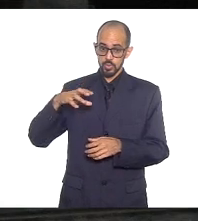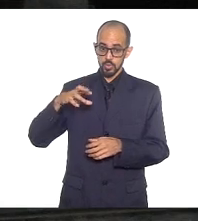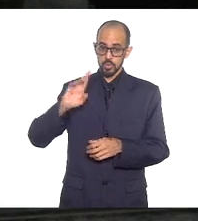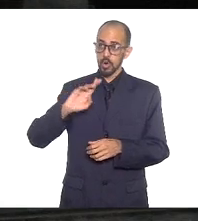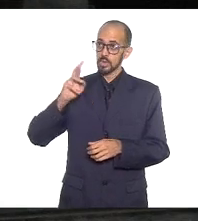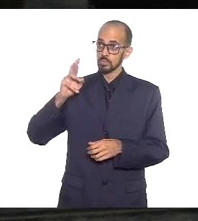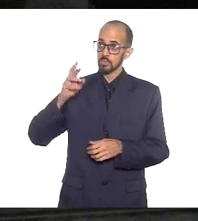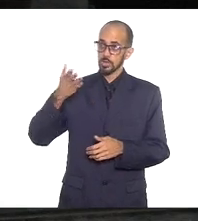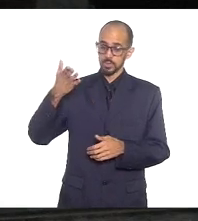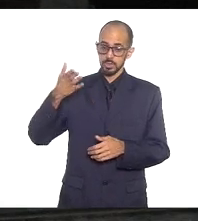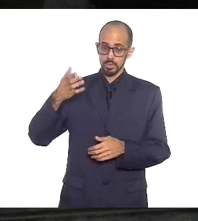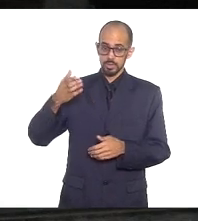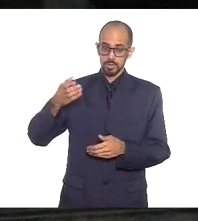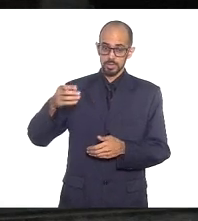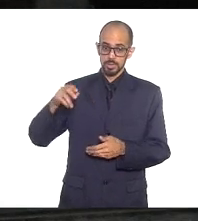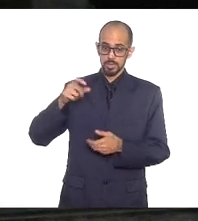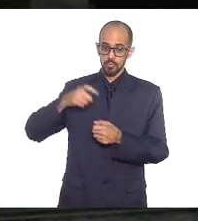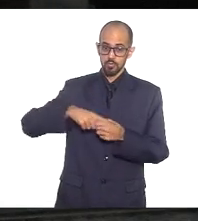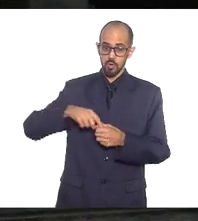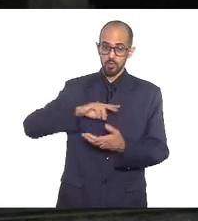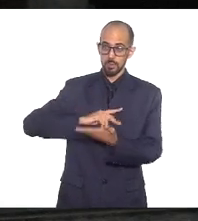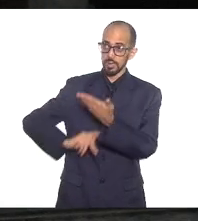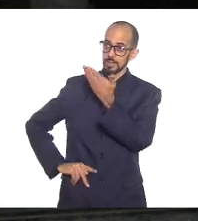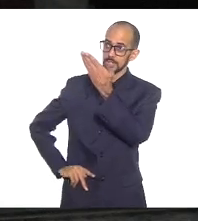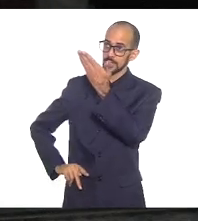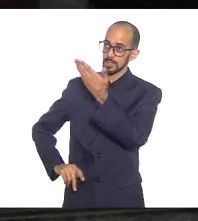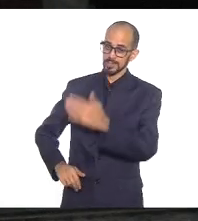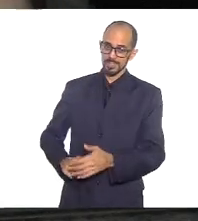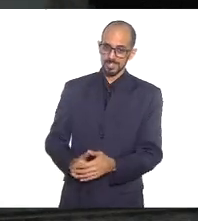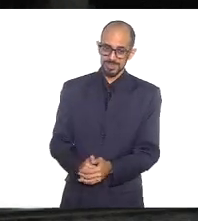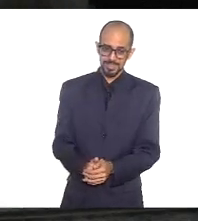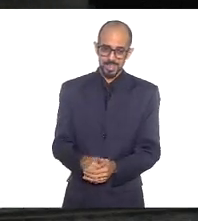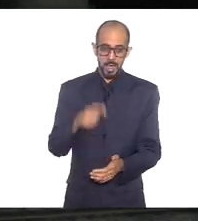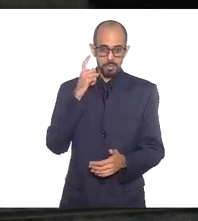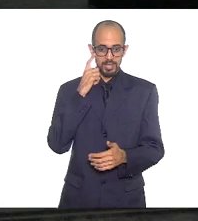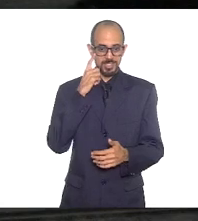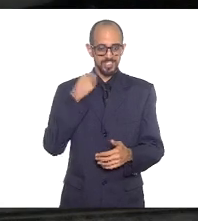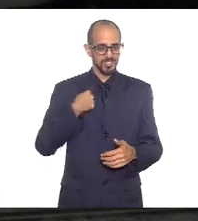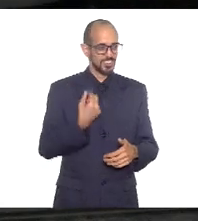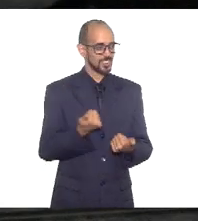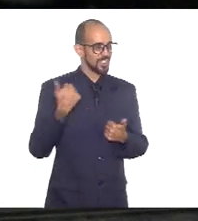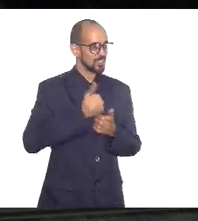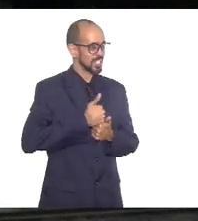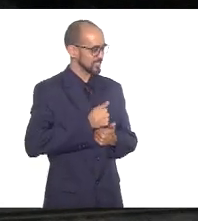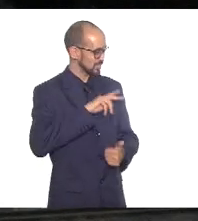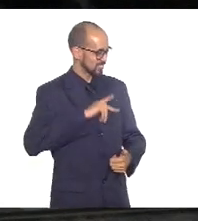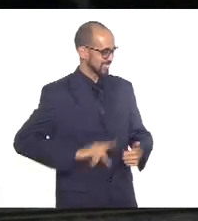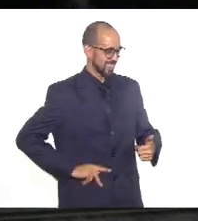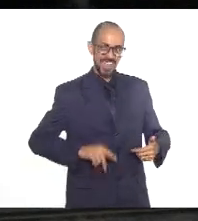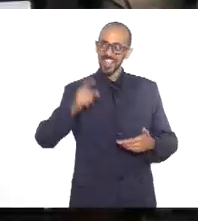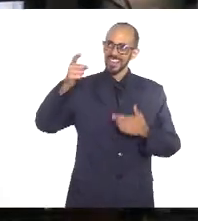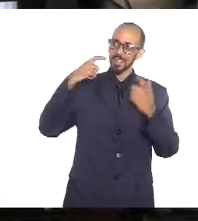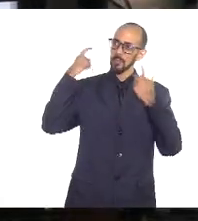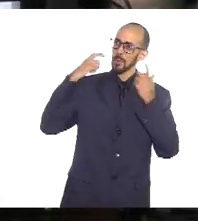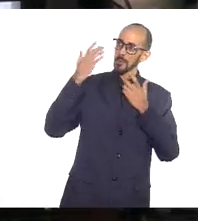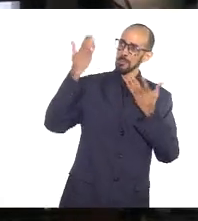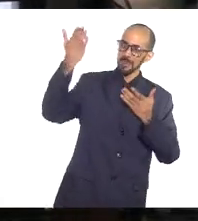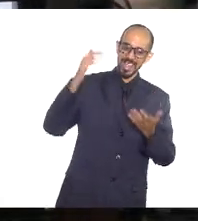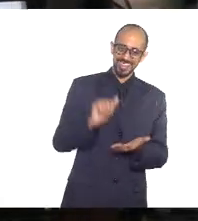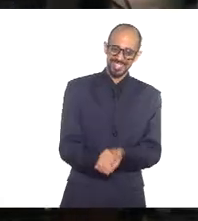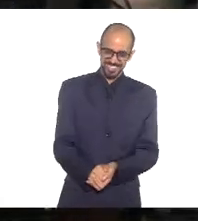quem de direito, que ele já estava aqui quase preocupado, achando que ia ficar aqui muito tempo de presidente. Muito obrigado. Agradecer ao